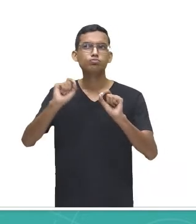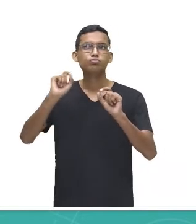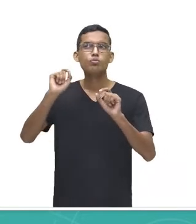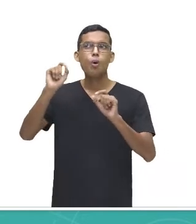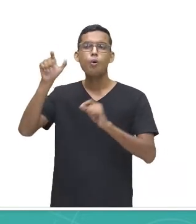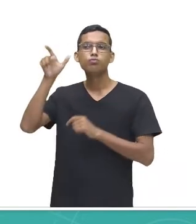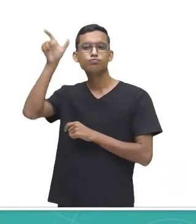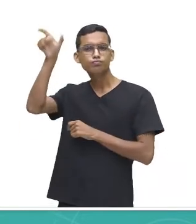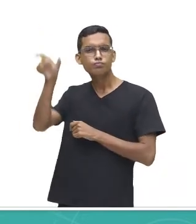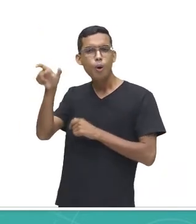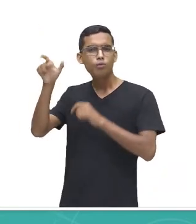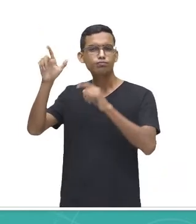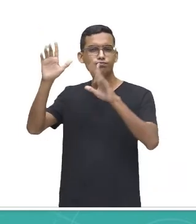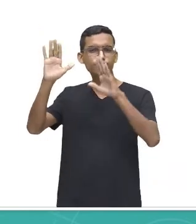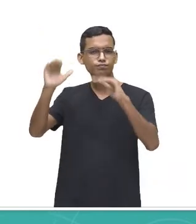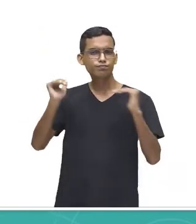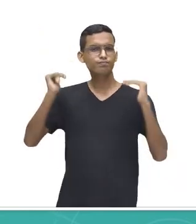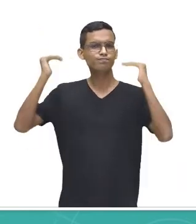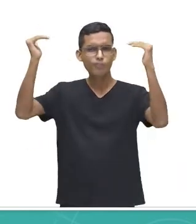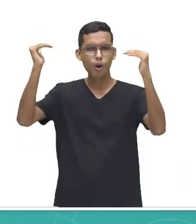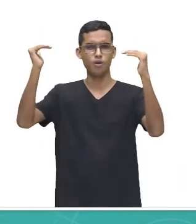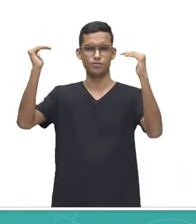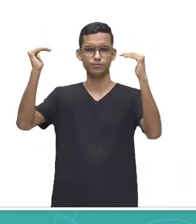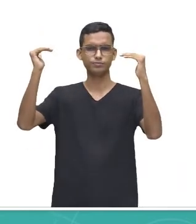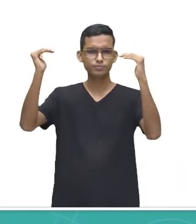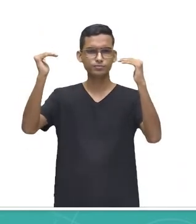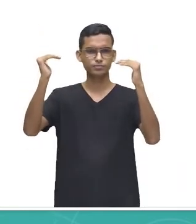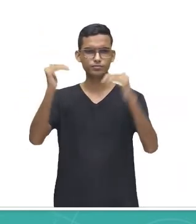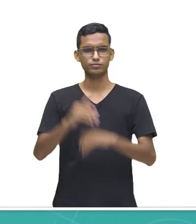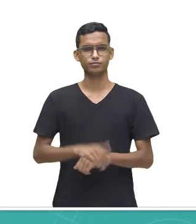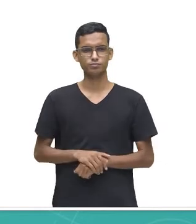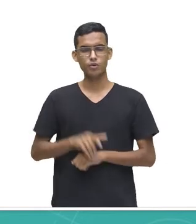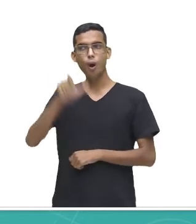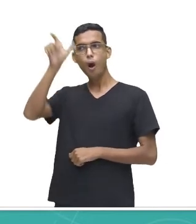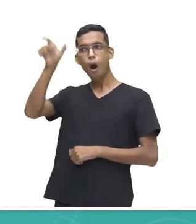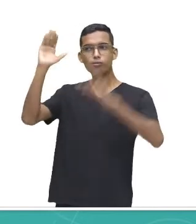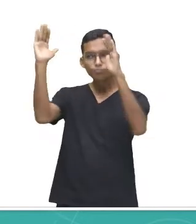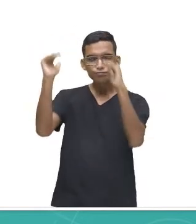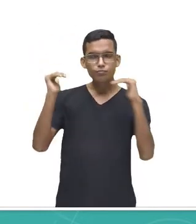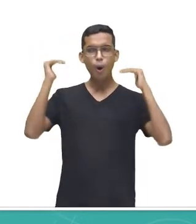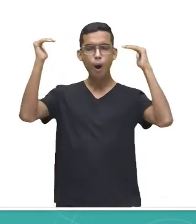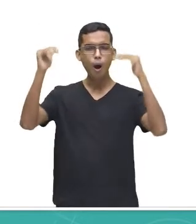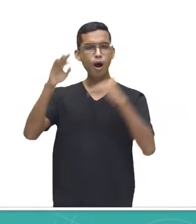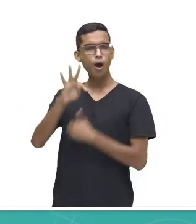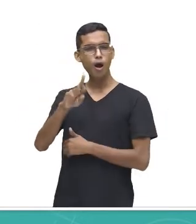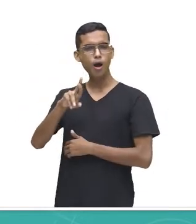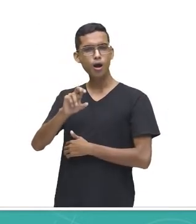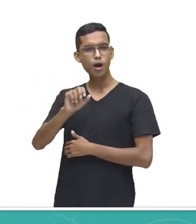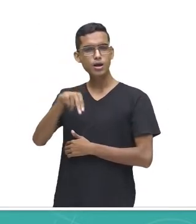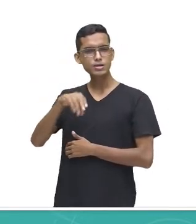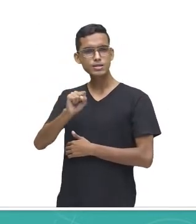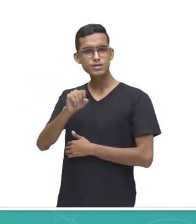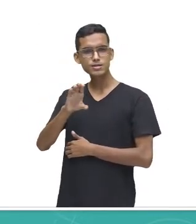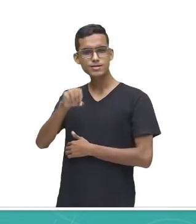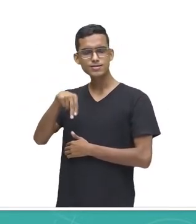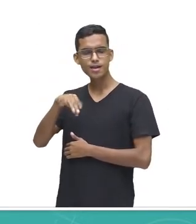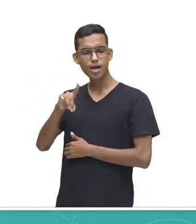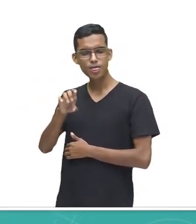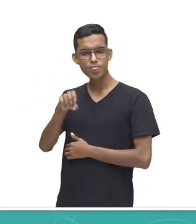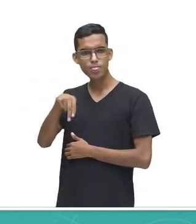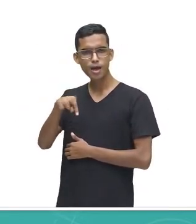o transcendente. Este transcendente pode ser a divindade